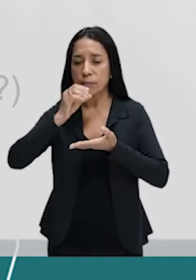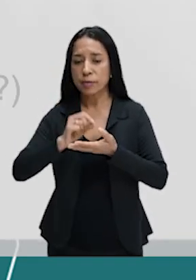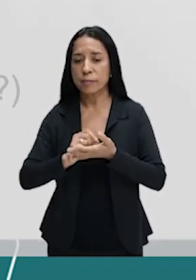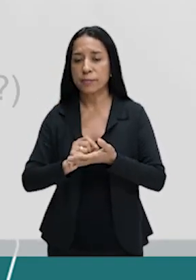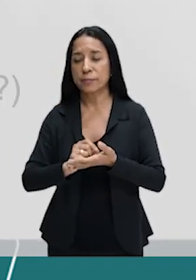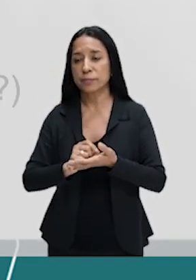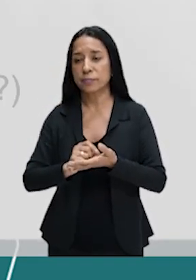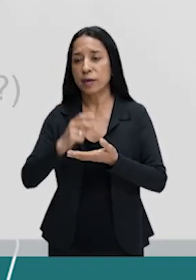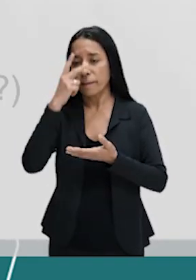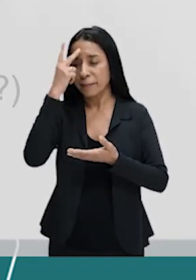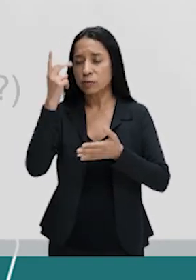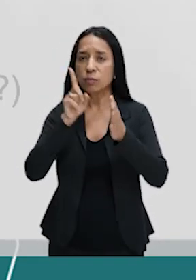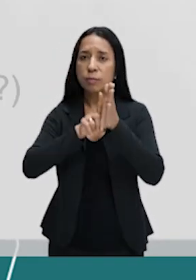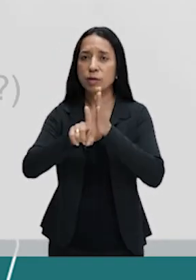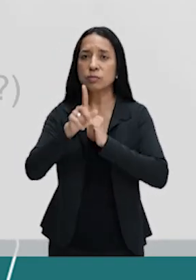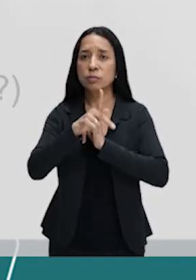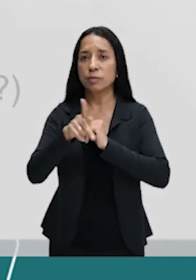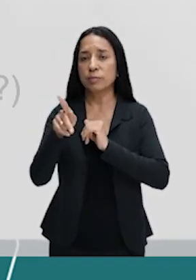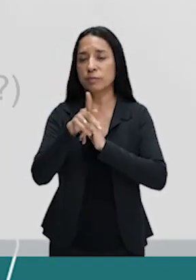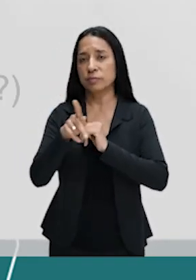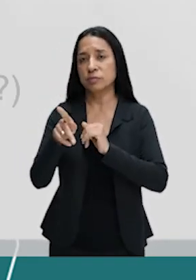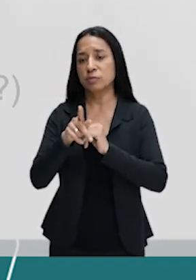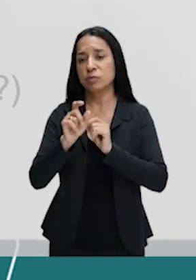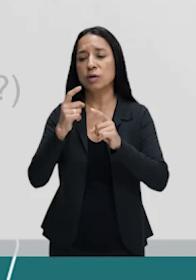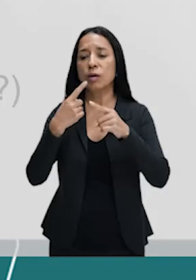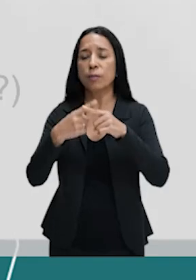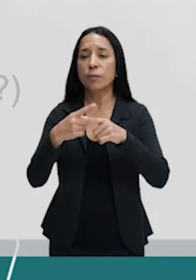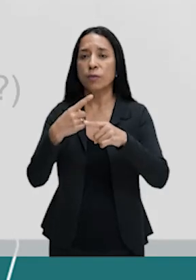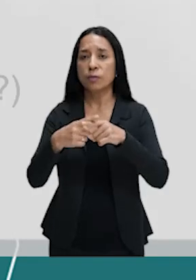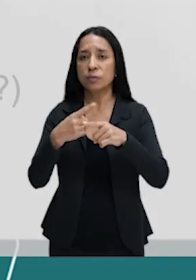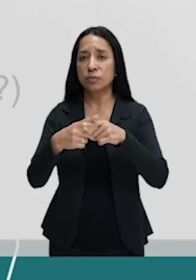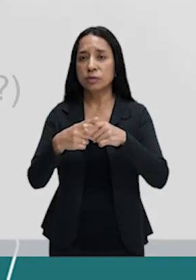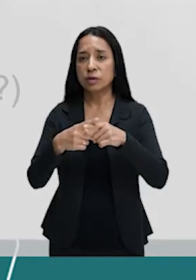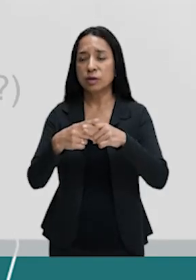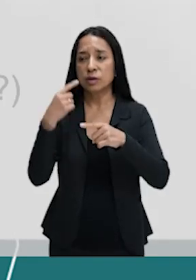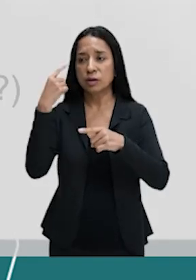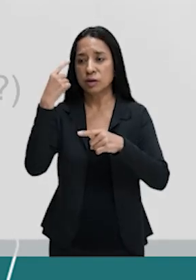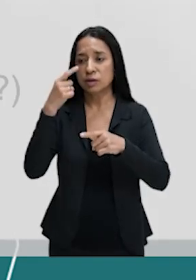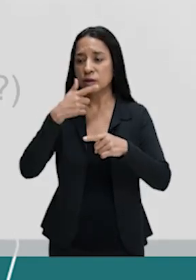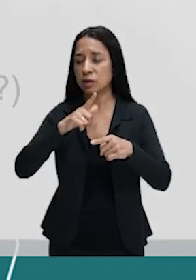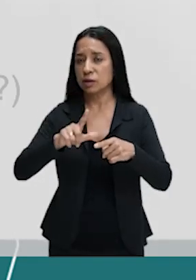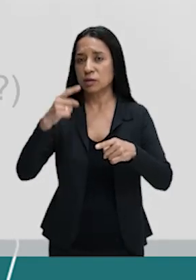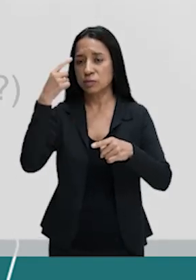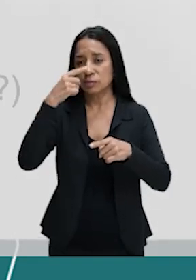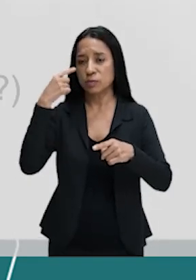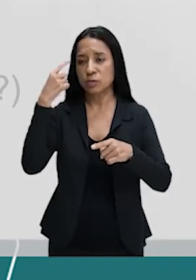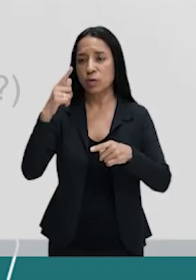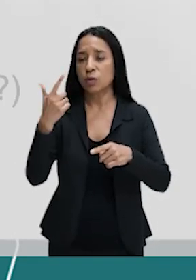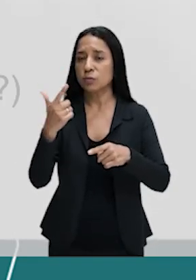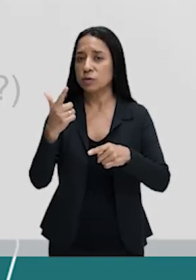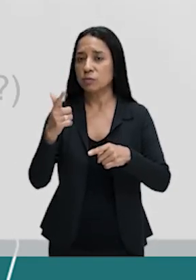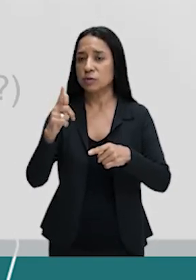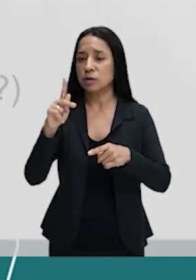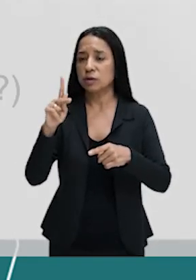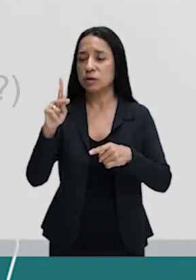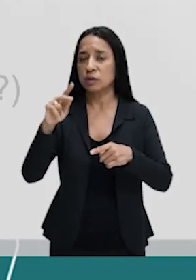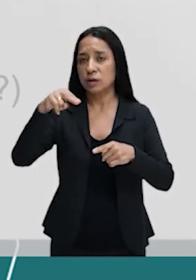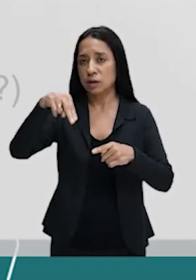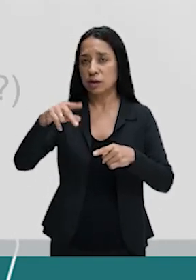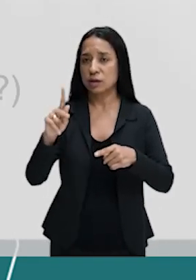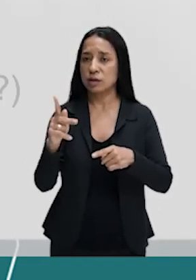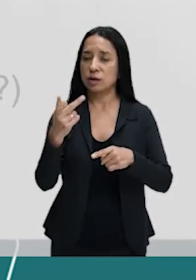perguntou recentemente por que na língua espanhola não tem o NH, e entanto a gente